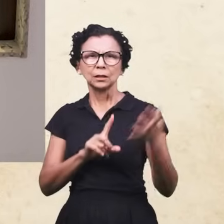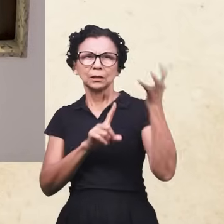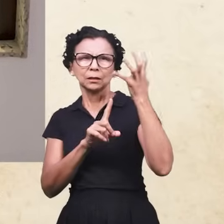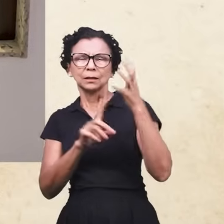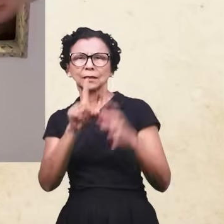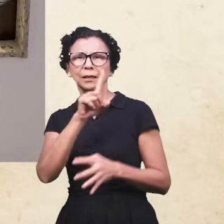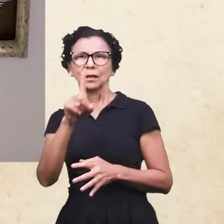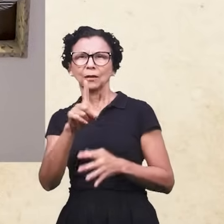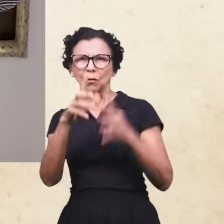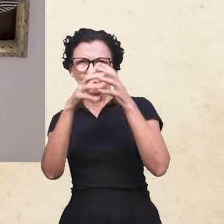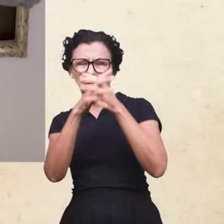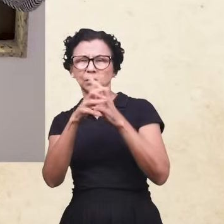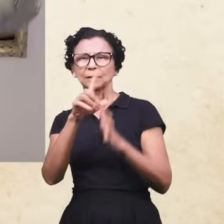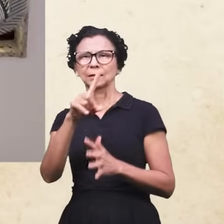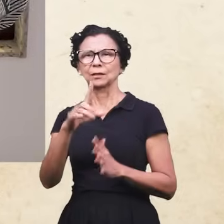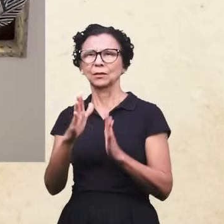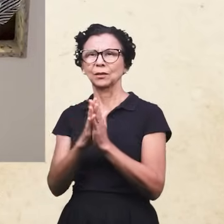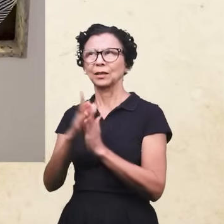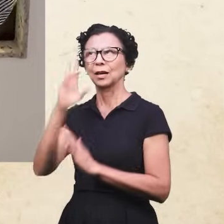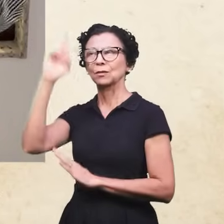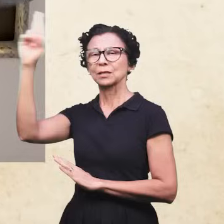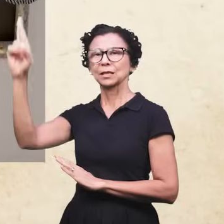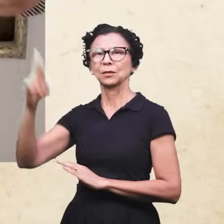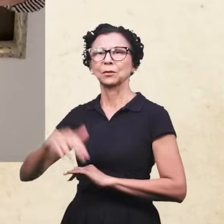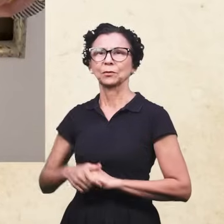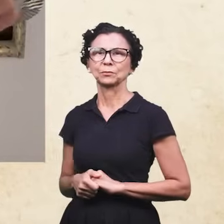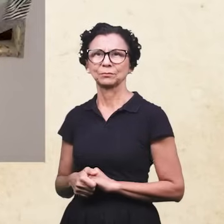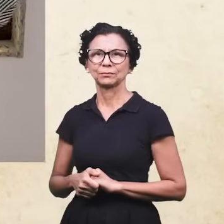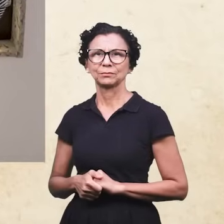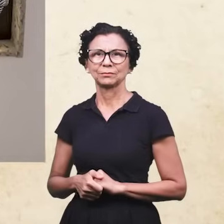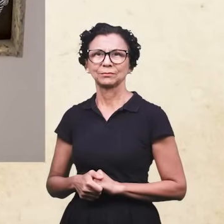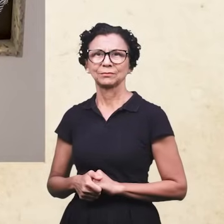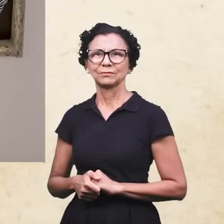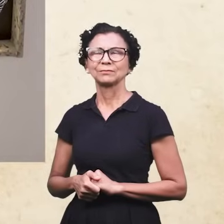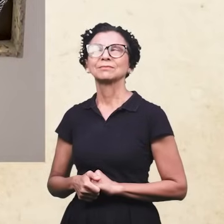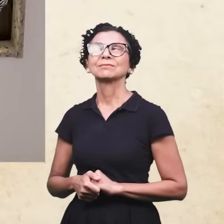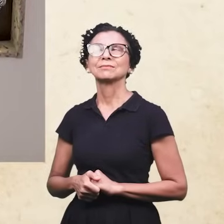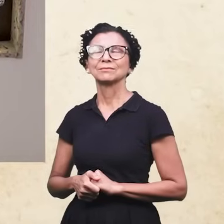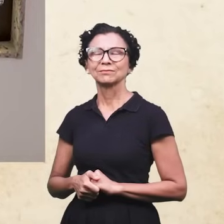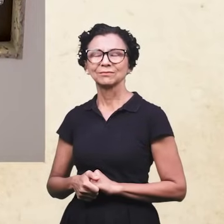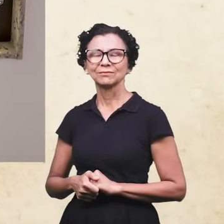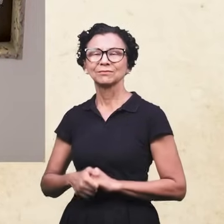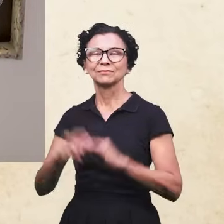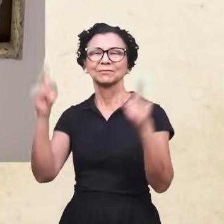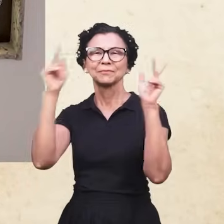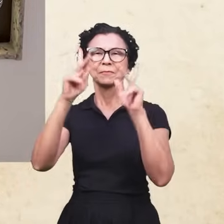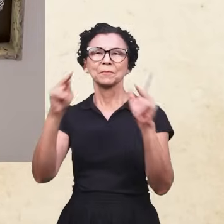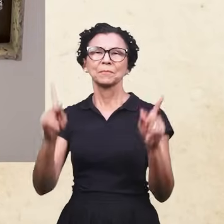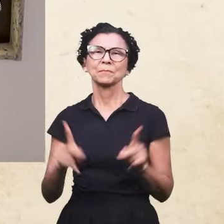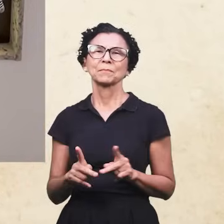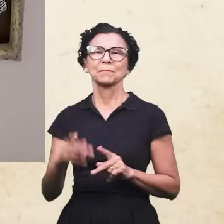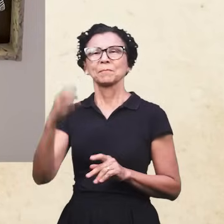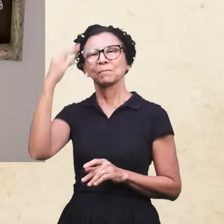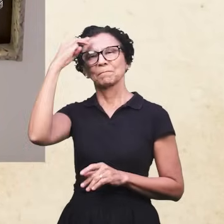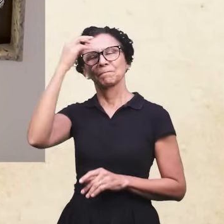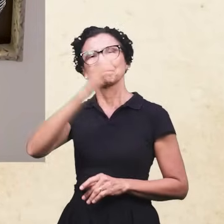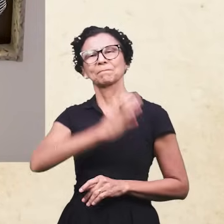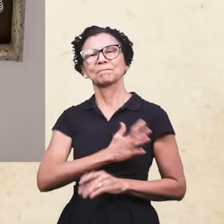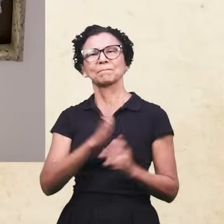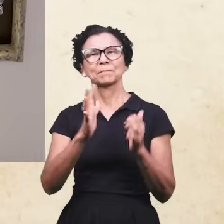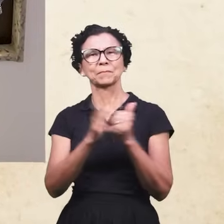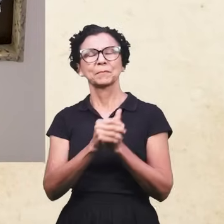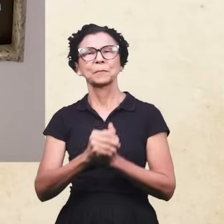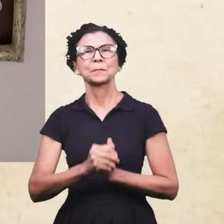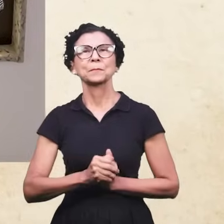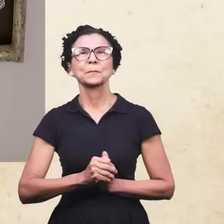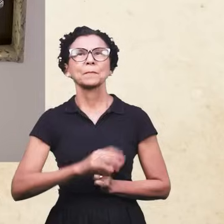mente confusa. Busque o Senhor. Busque a Deus. Ele vai trazer paz à sua mente e ao seu